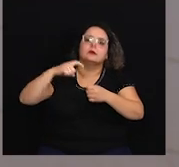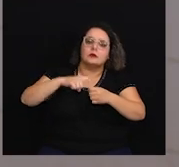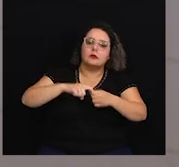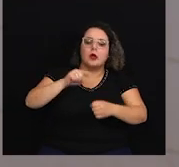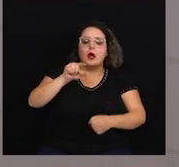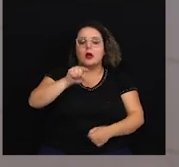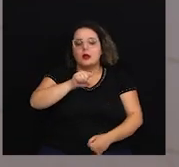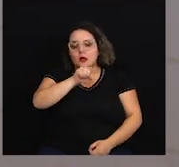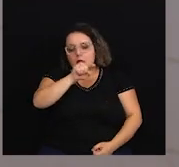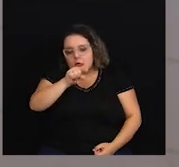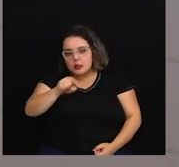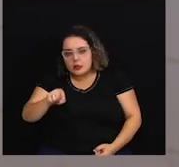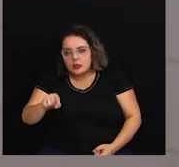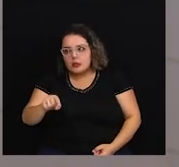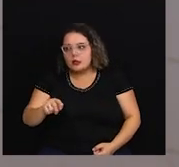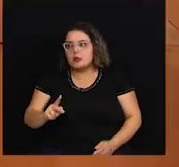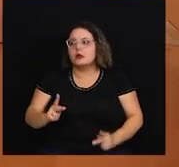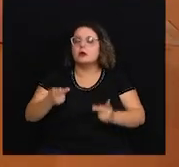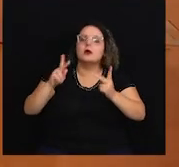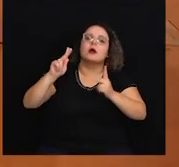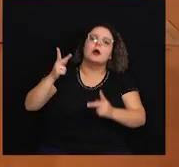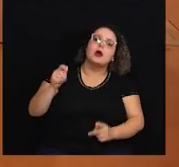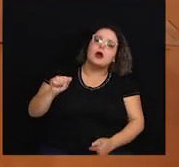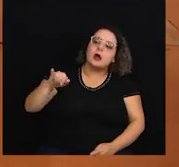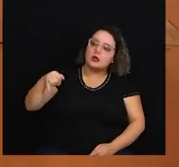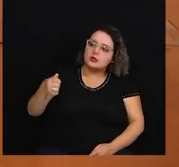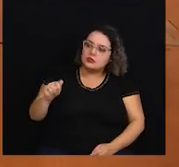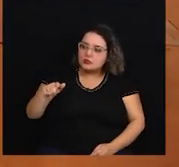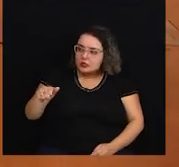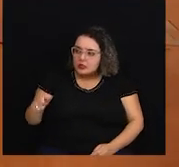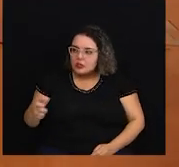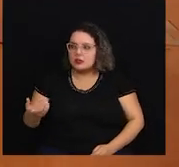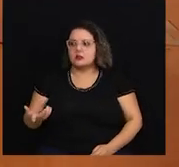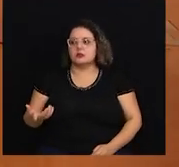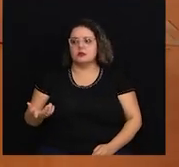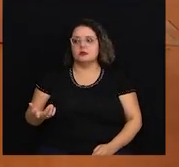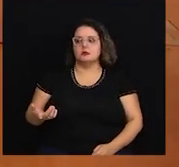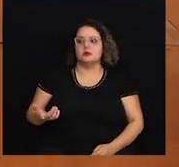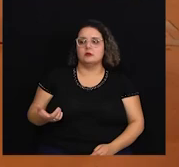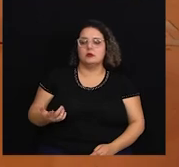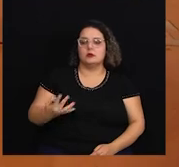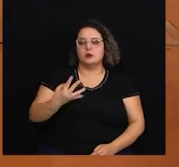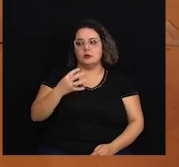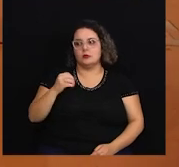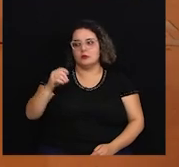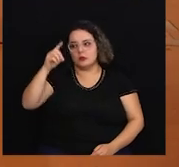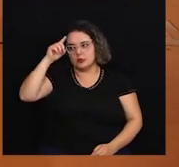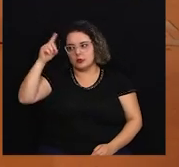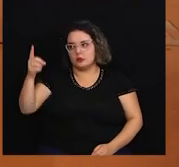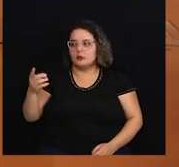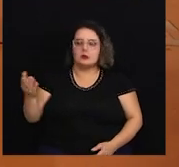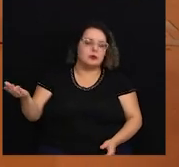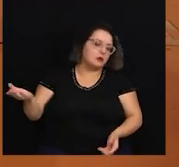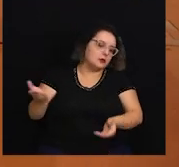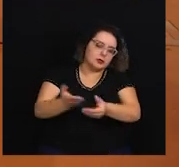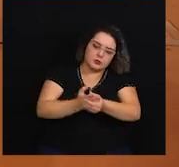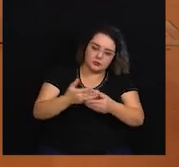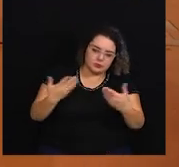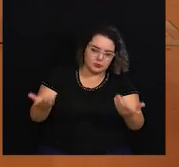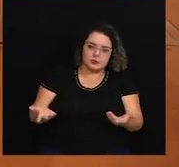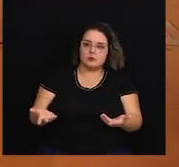cancelei de a Vitória para o Ajax Campeonato Brasileiro ficou parado 40 dias aqui entrar na justiça tudo isso